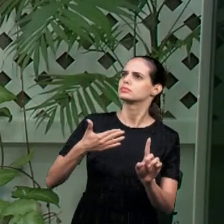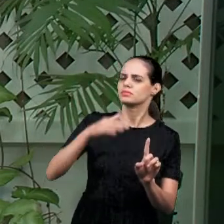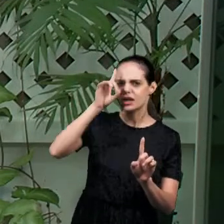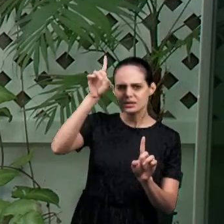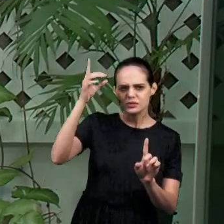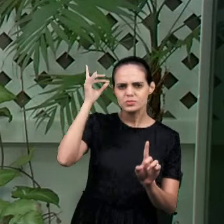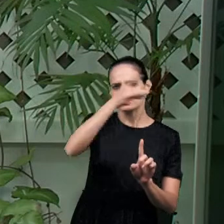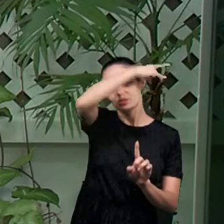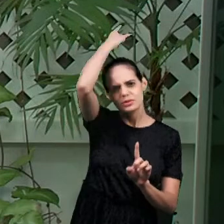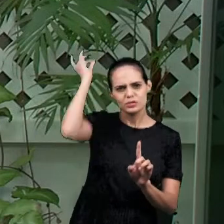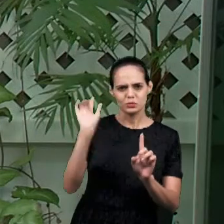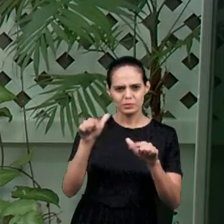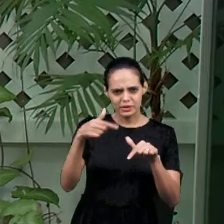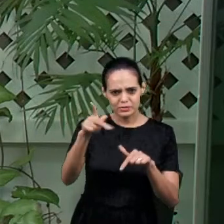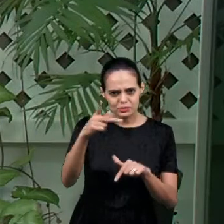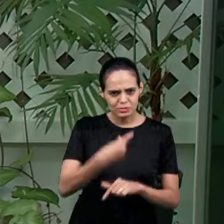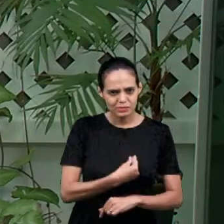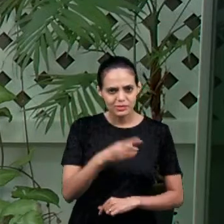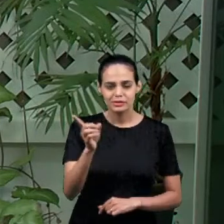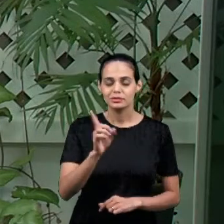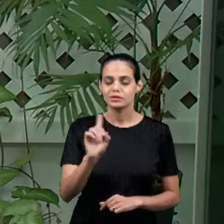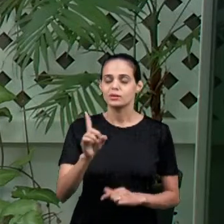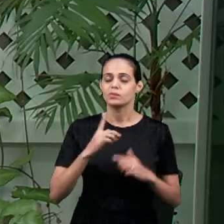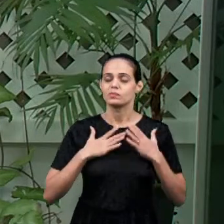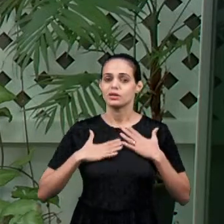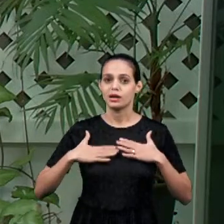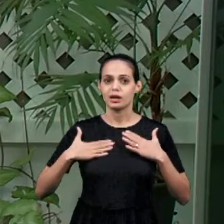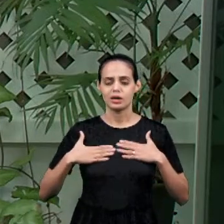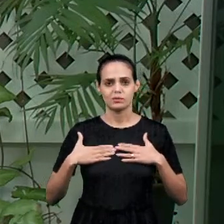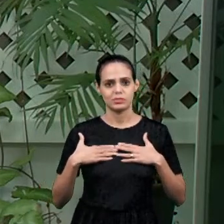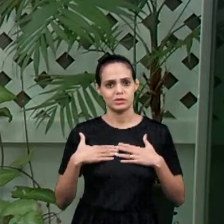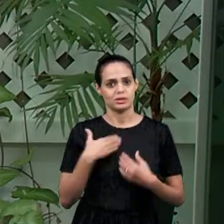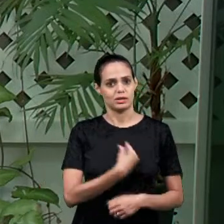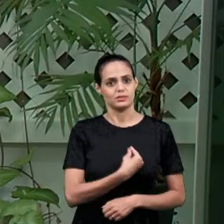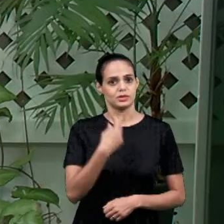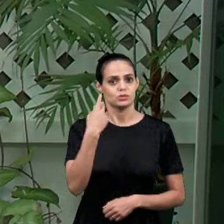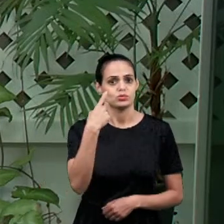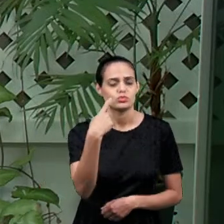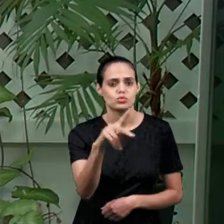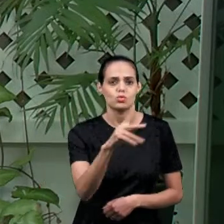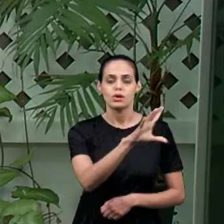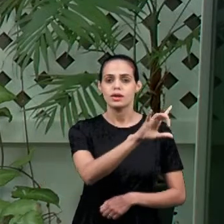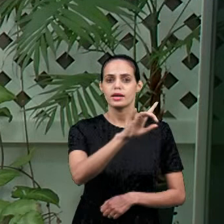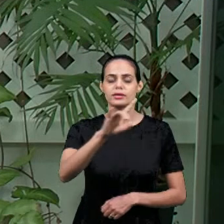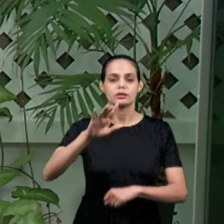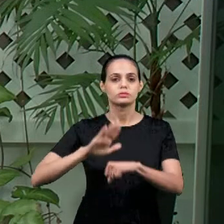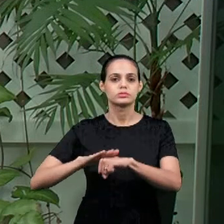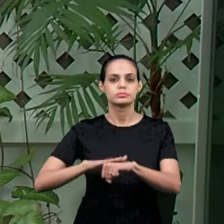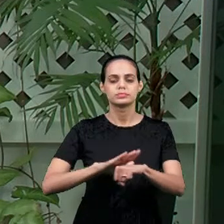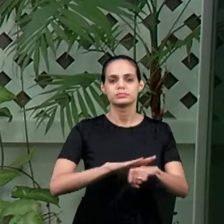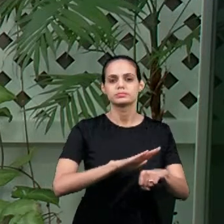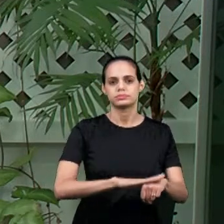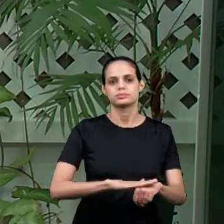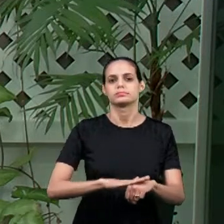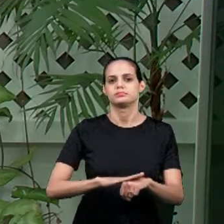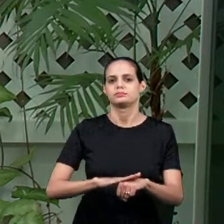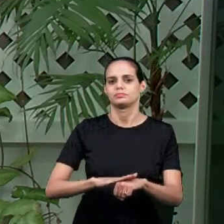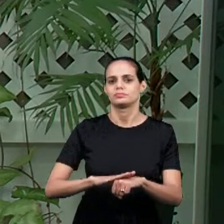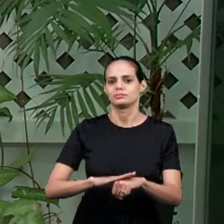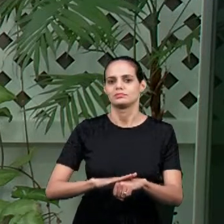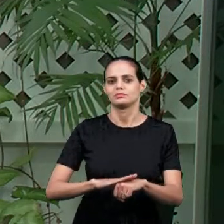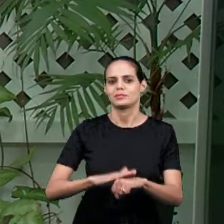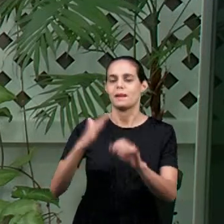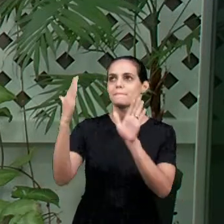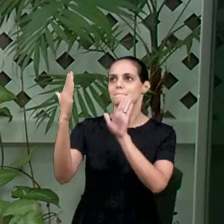não. A sua vida, você que dá conta dela. Cada um dará conta de si mesmo a Deus. Amados, então,